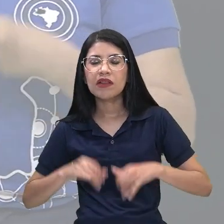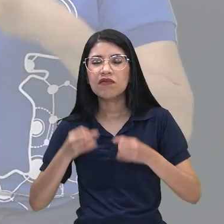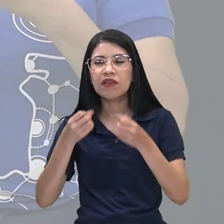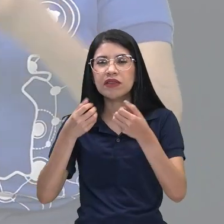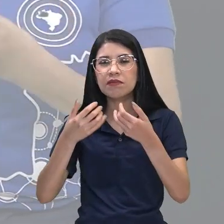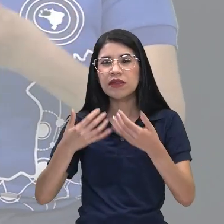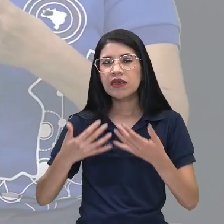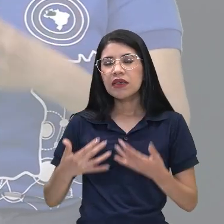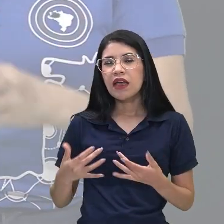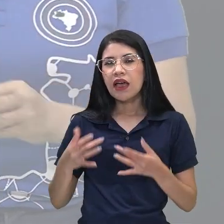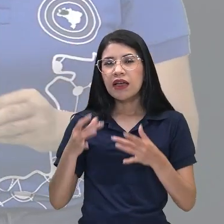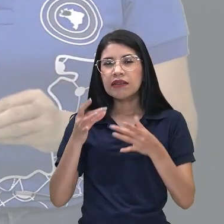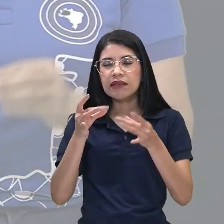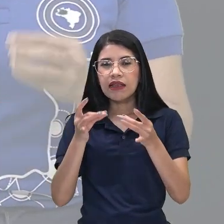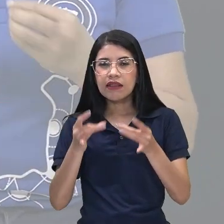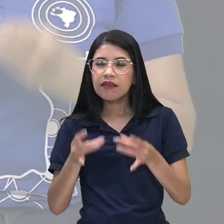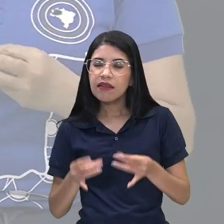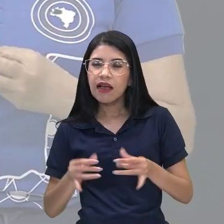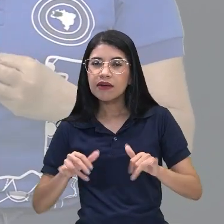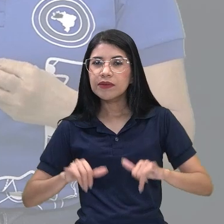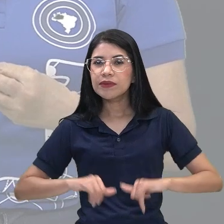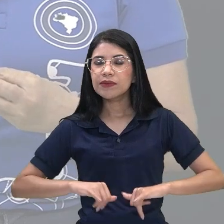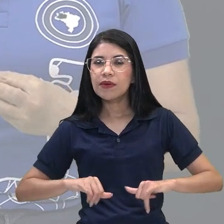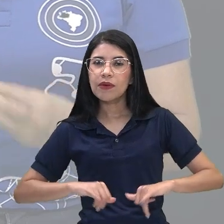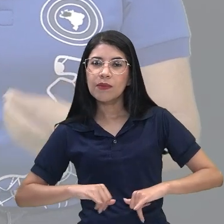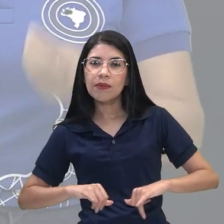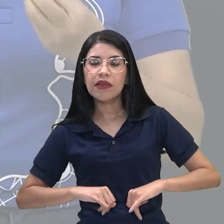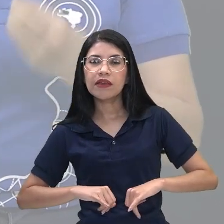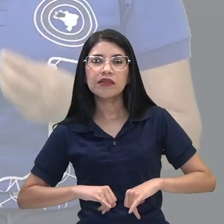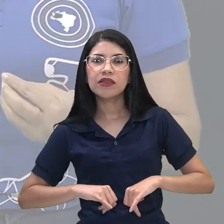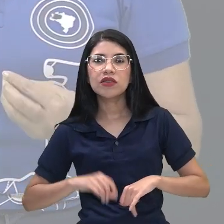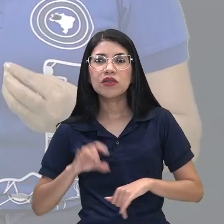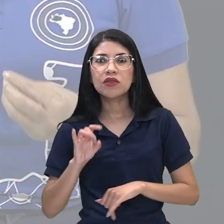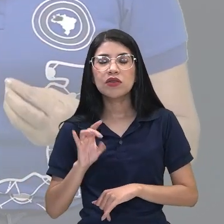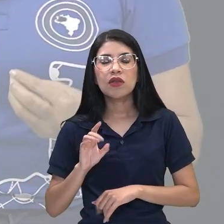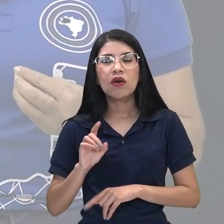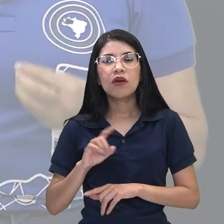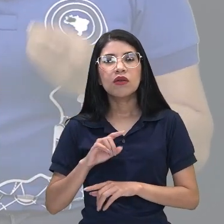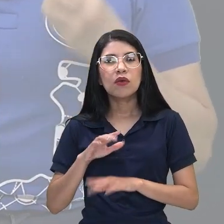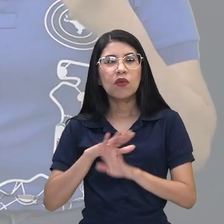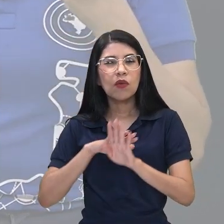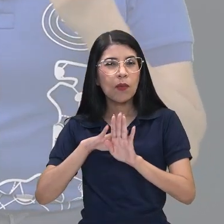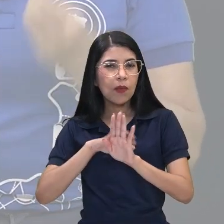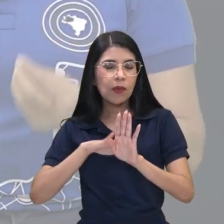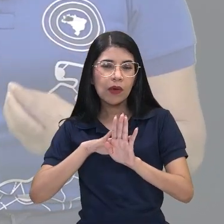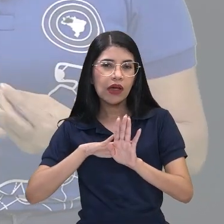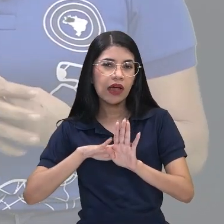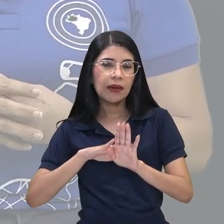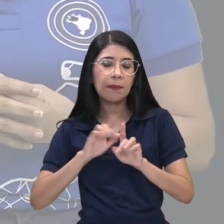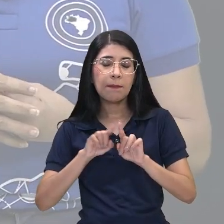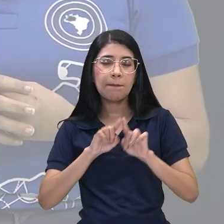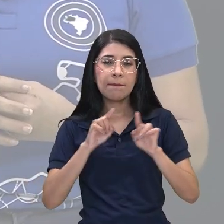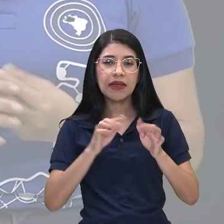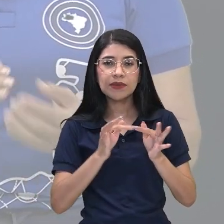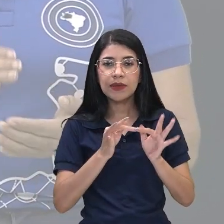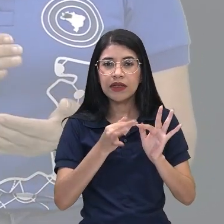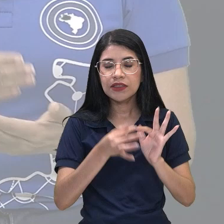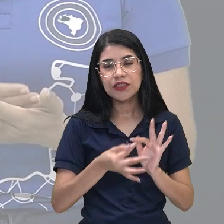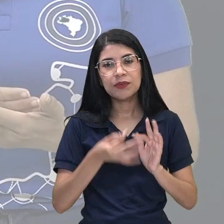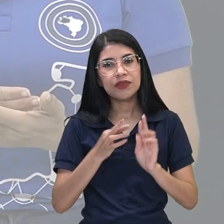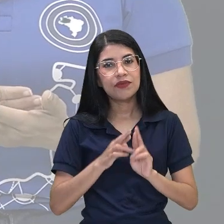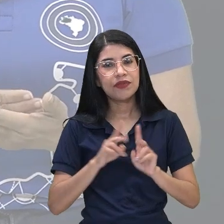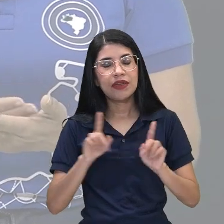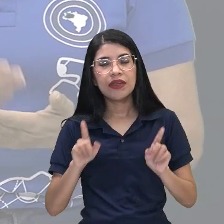seu sofrimento, né, somente da sua subjetividade. Aqui no arcadismo, não